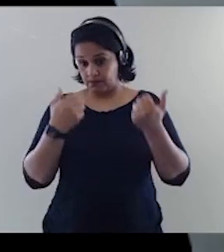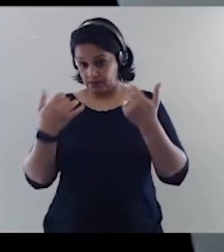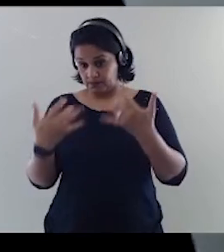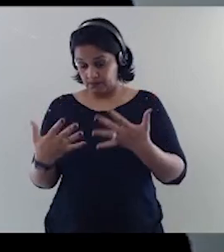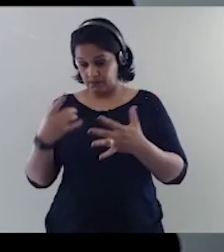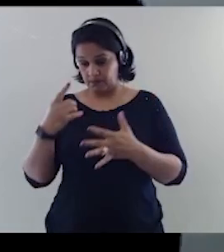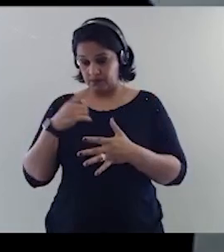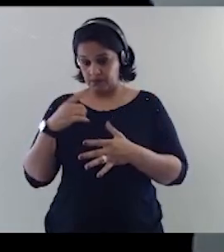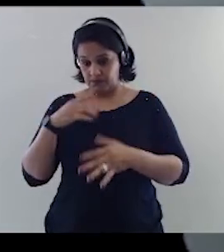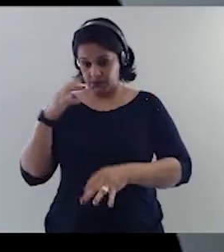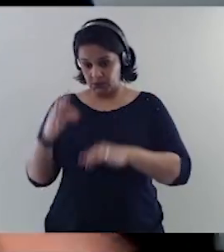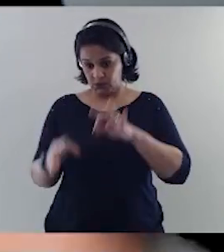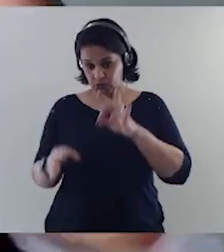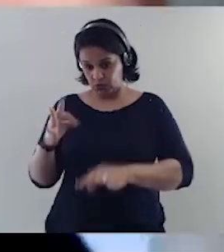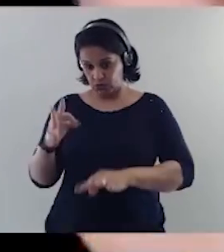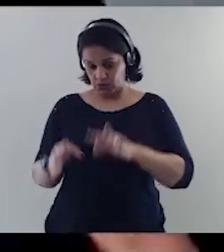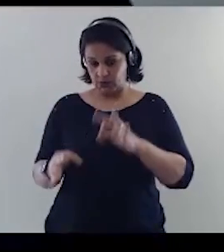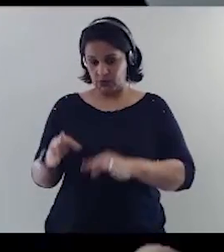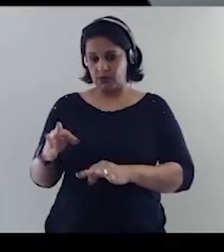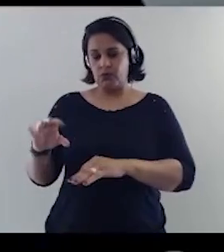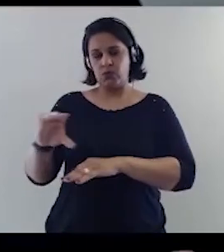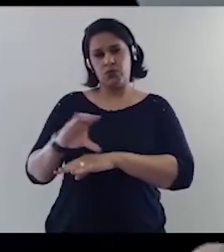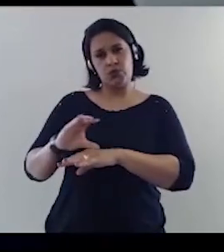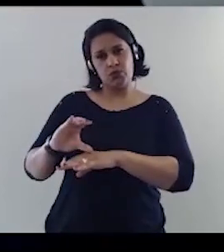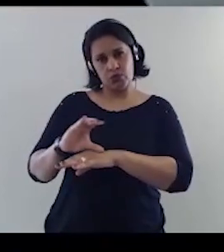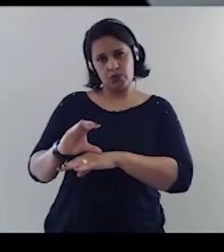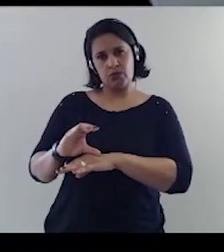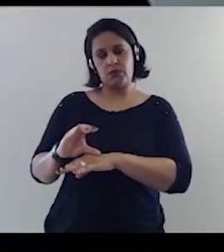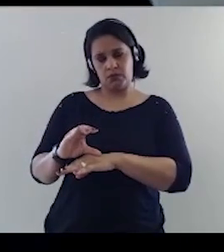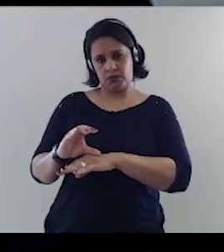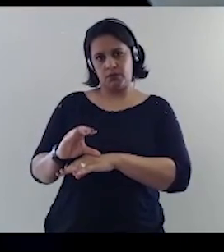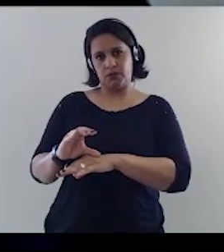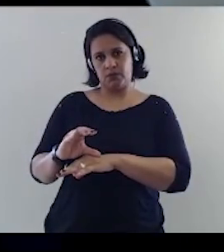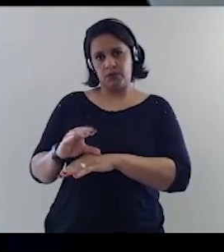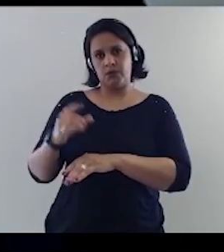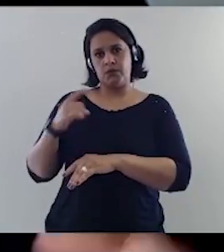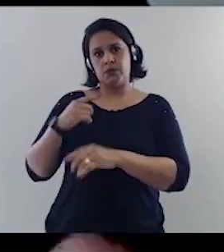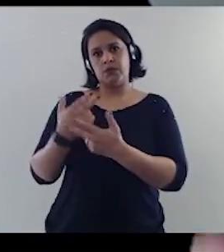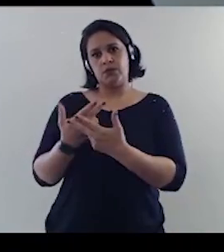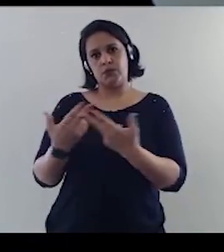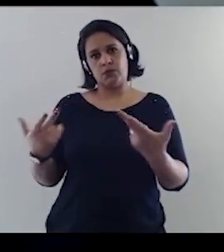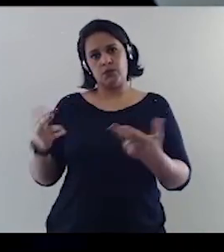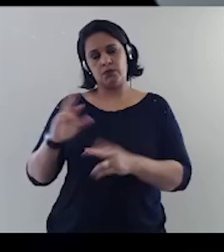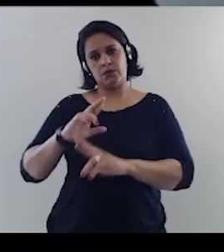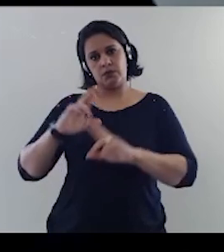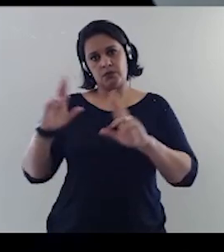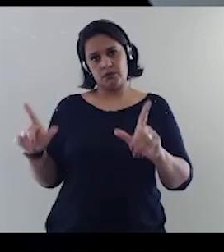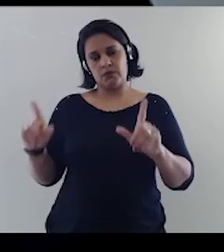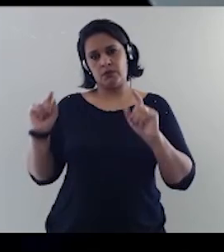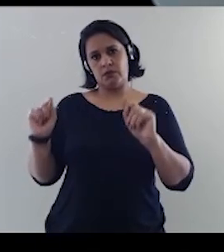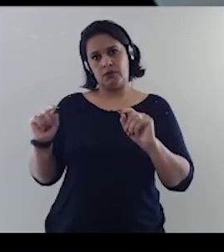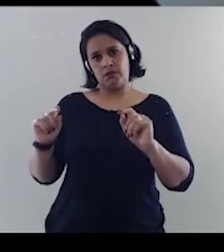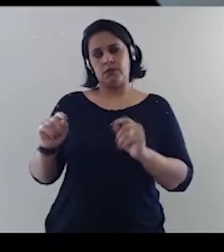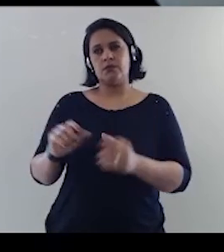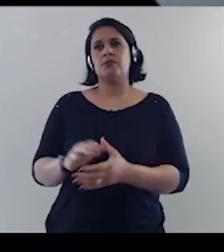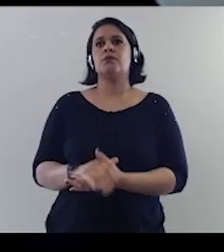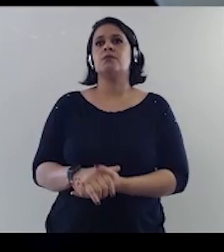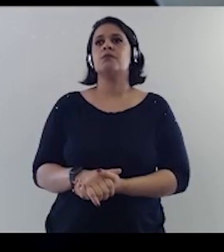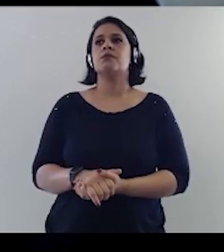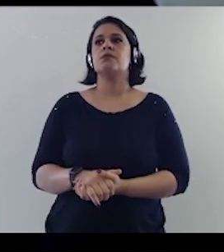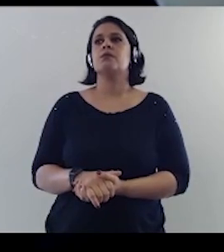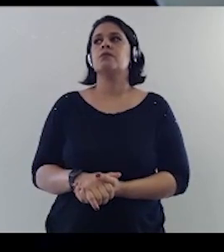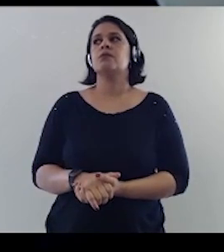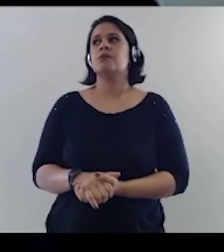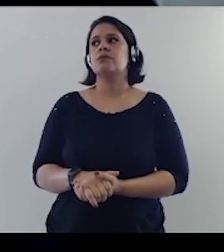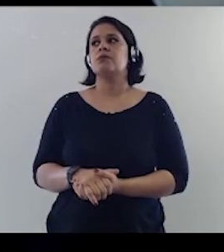Justiça Constitucional portuguesa. Como iremos ver, é algo diferente do regime jurídico do precedente, sobretudo depois do novo